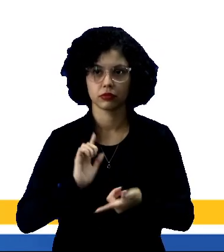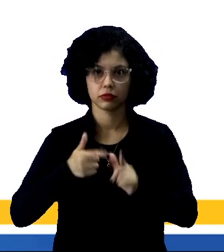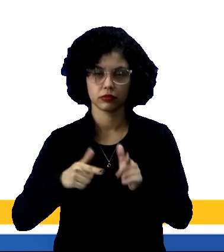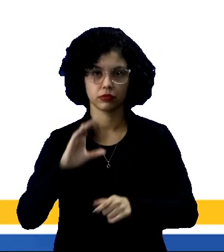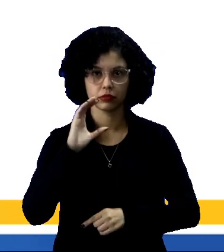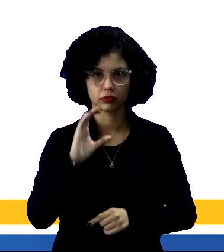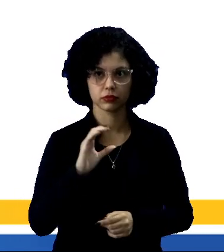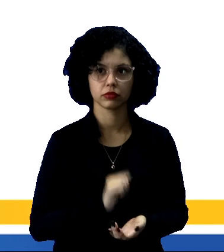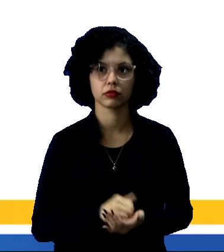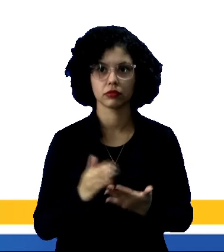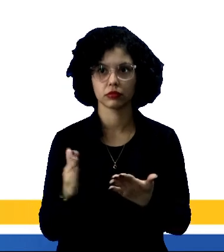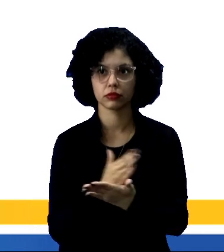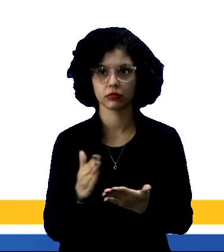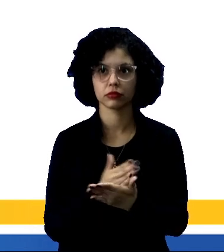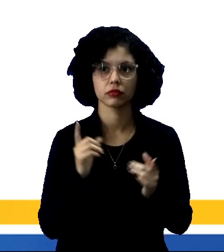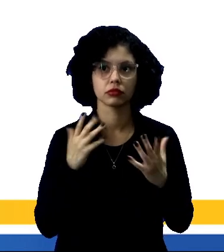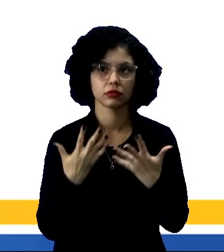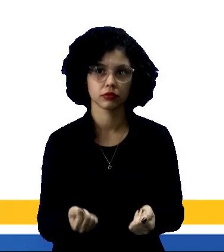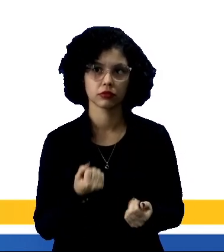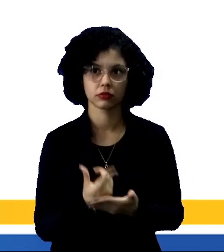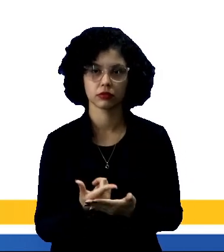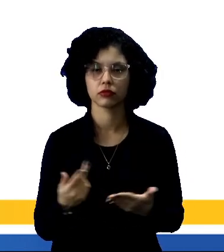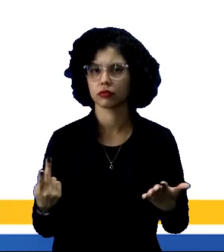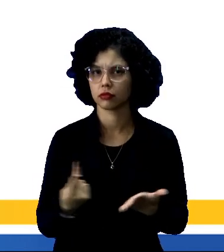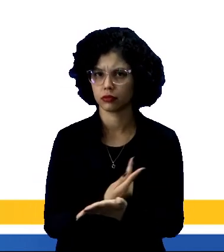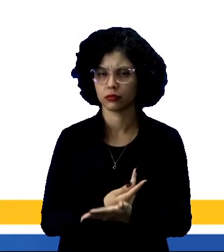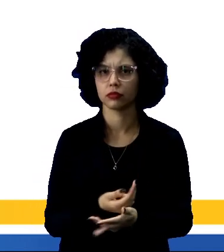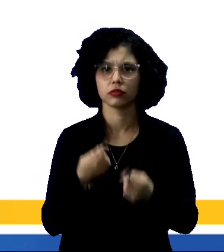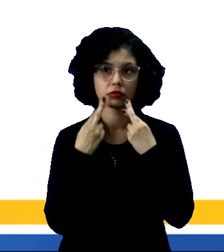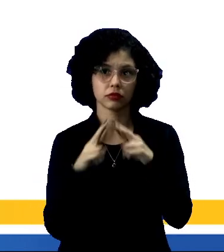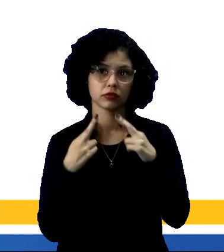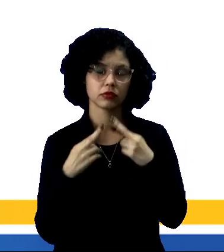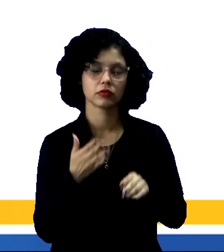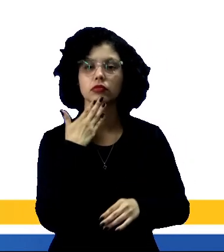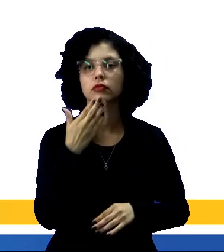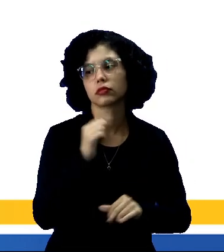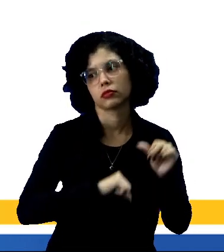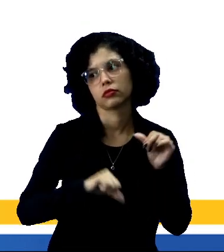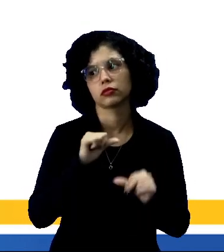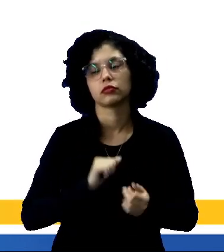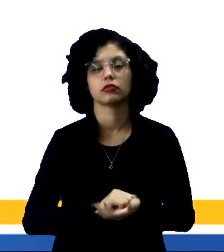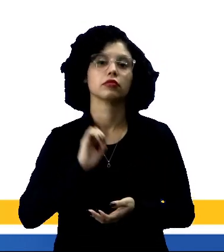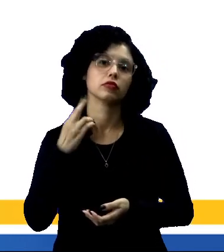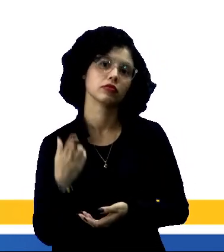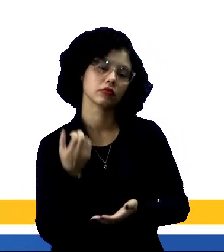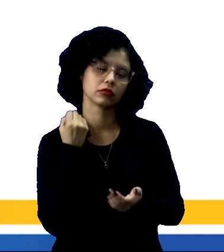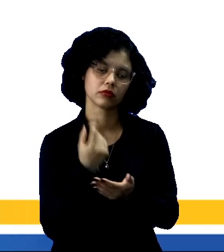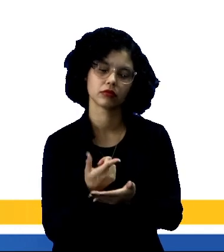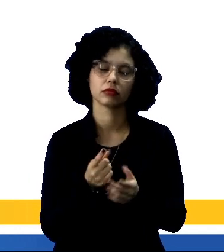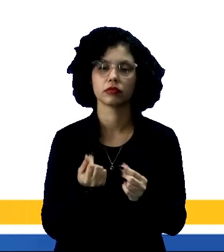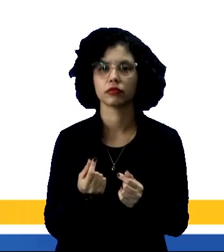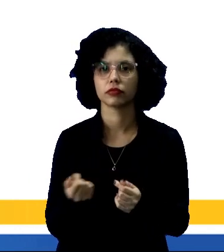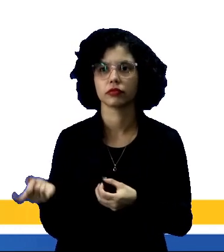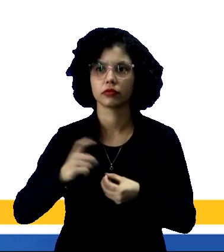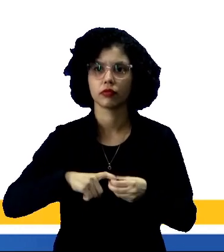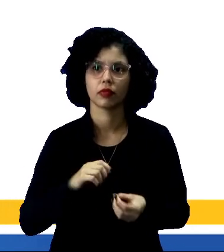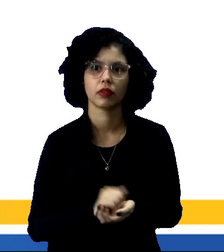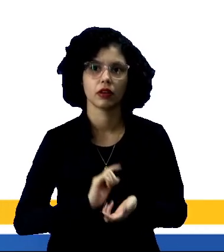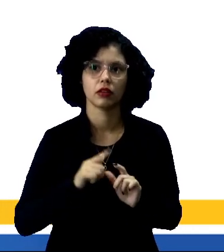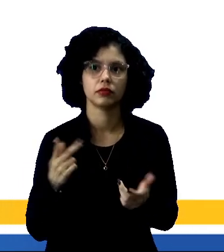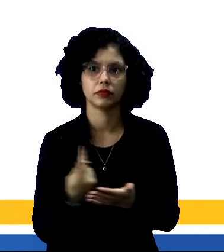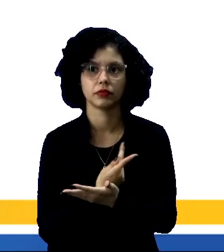correta. Os cadernos adquiridos que vieram errados e a reclamante ela pede a troca ou o dinheiro de volta. A letra D